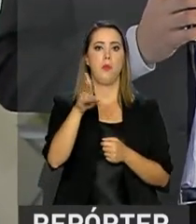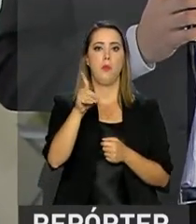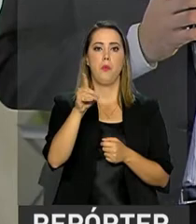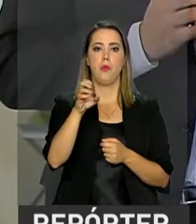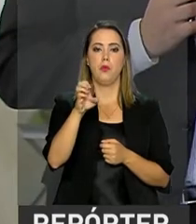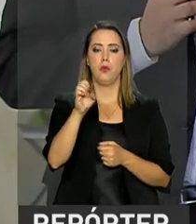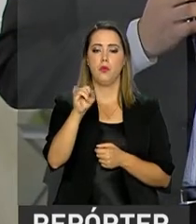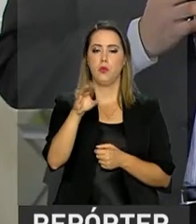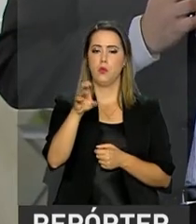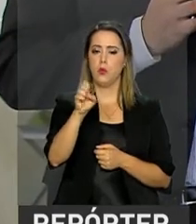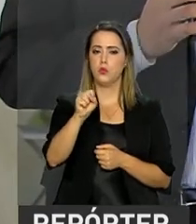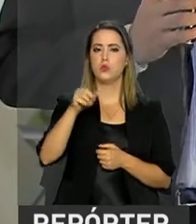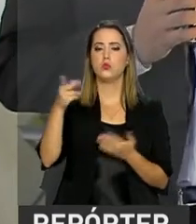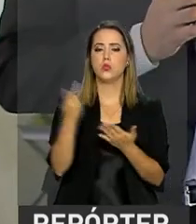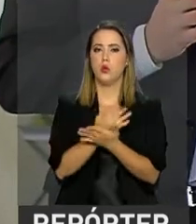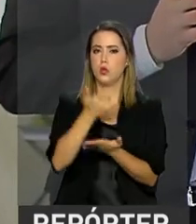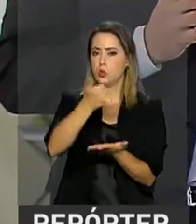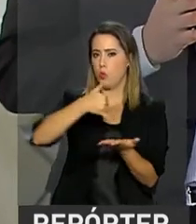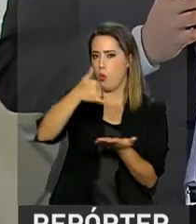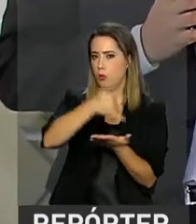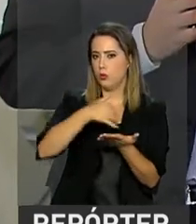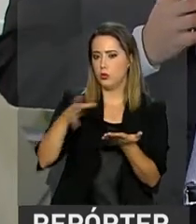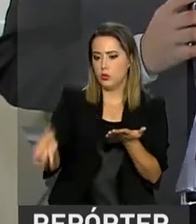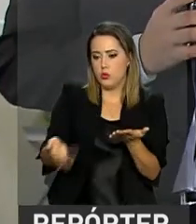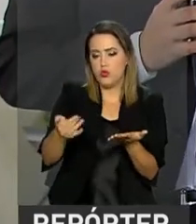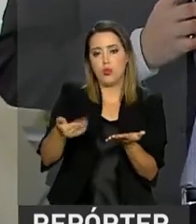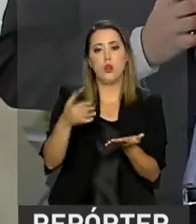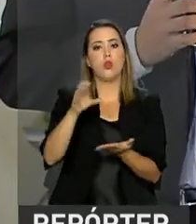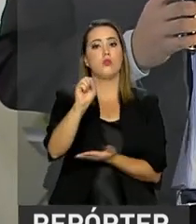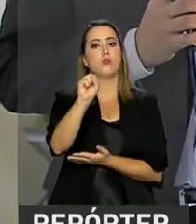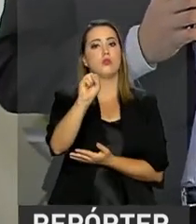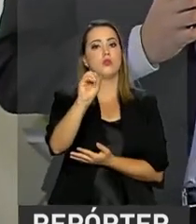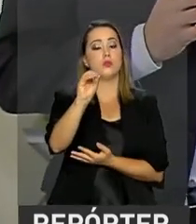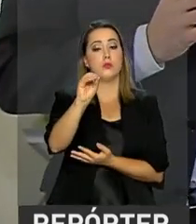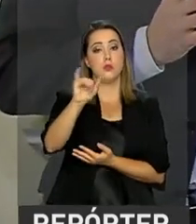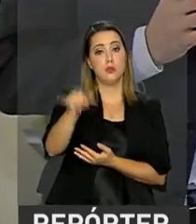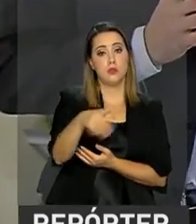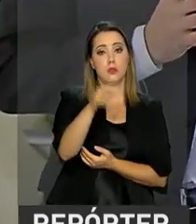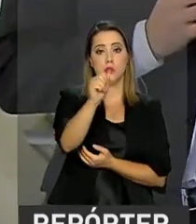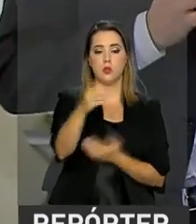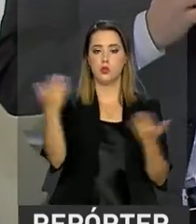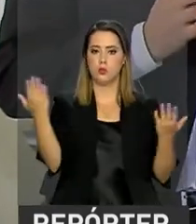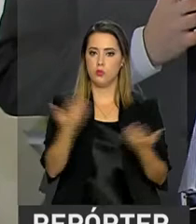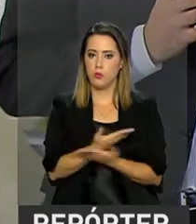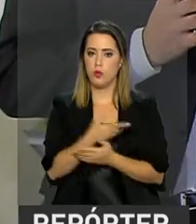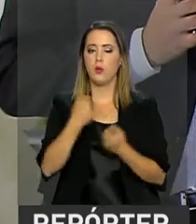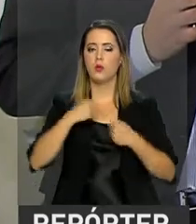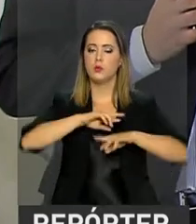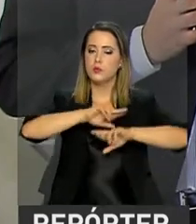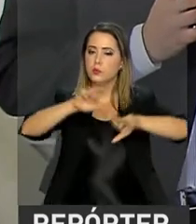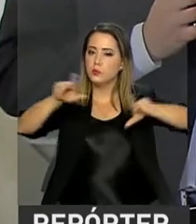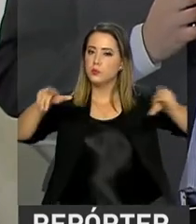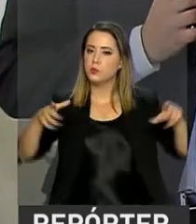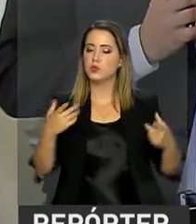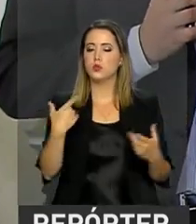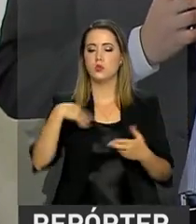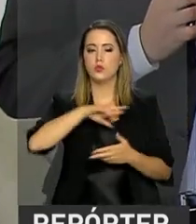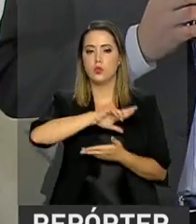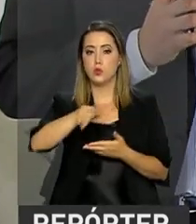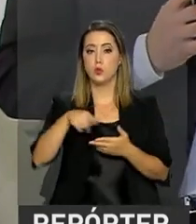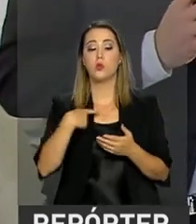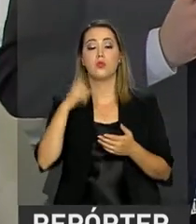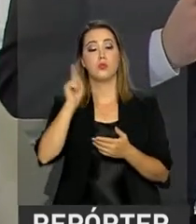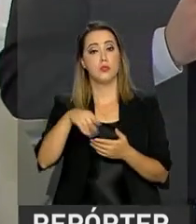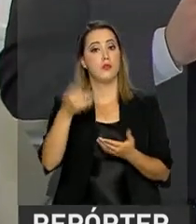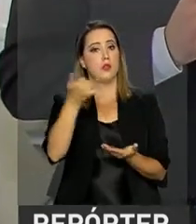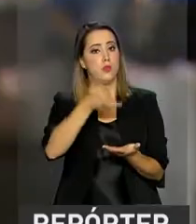de grãos como a soja por exemplo agora o desafio da embrapa é diversificar as matérias primas